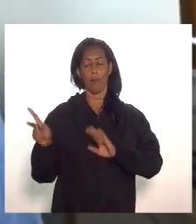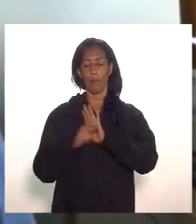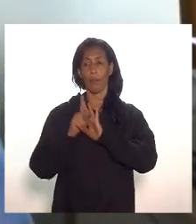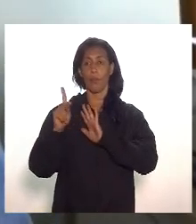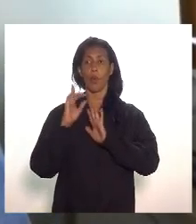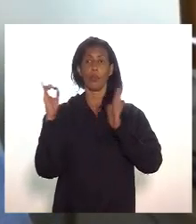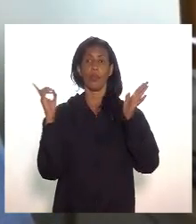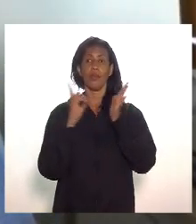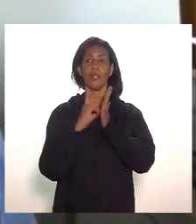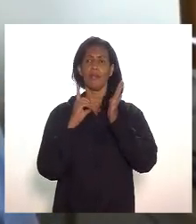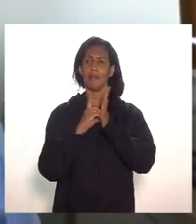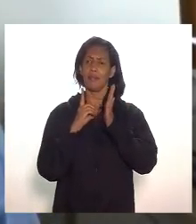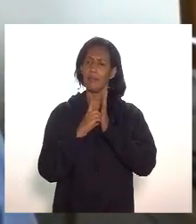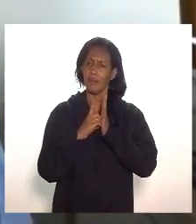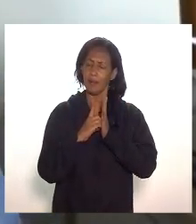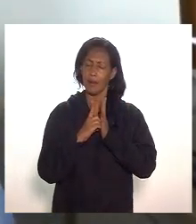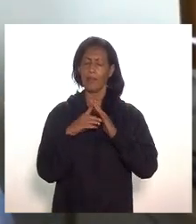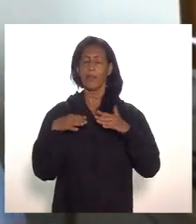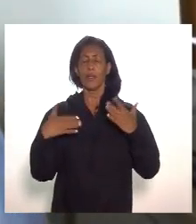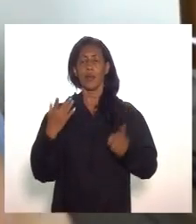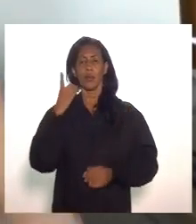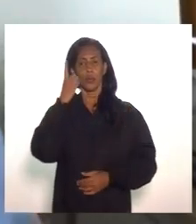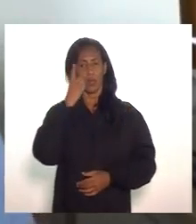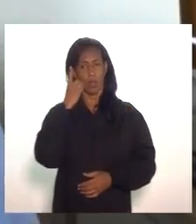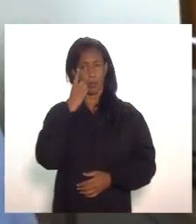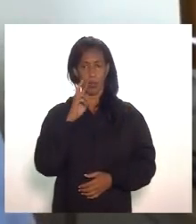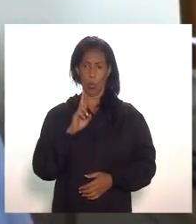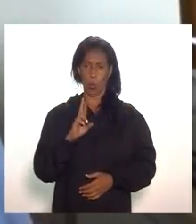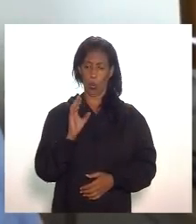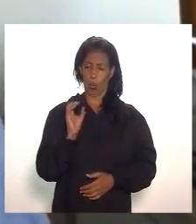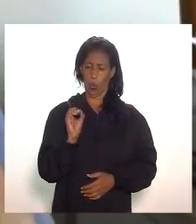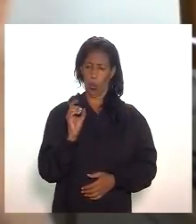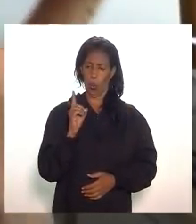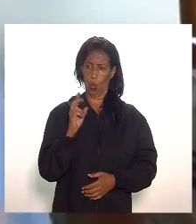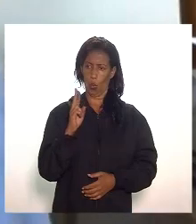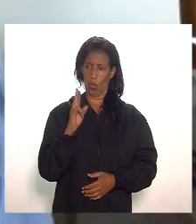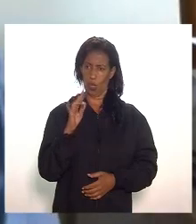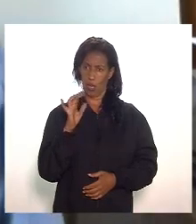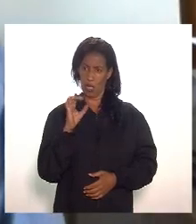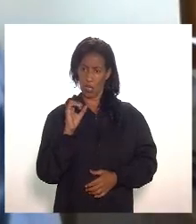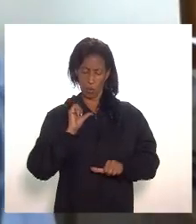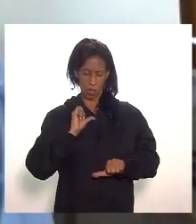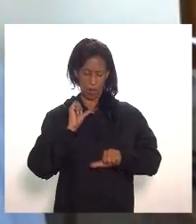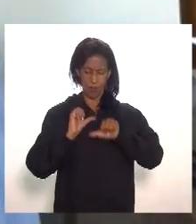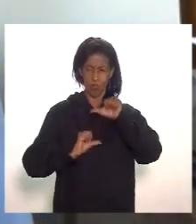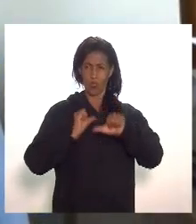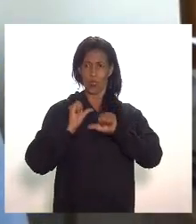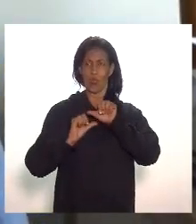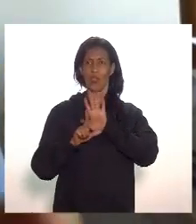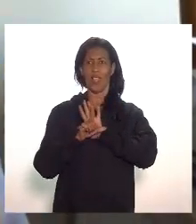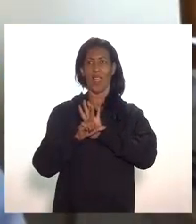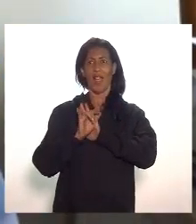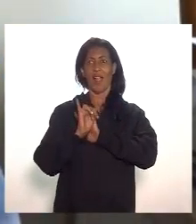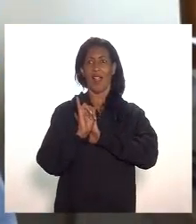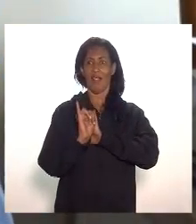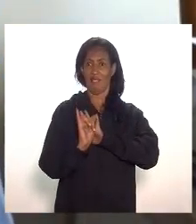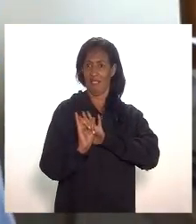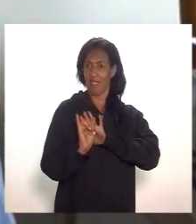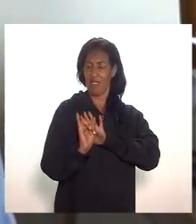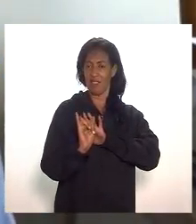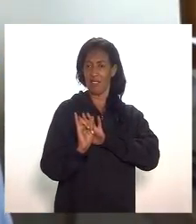trânsito. Então, o deputado Rodrigo Amorim quer alterar a lei para dar essa competência